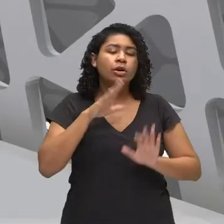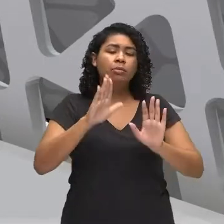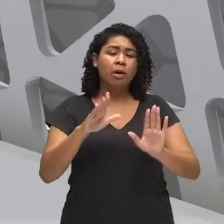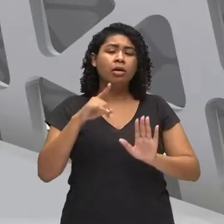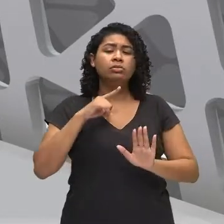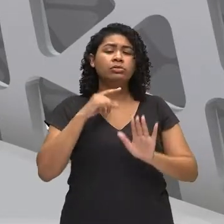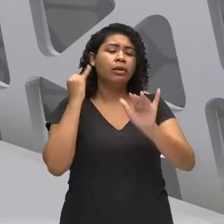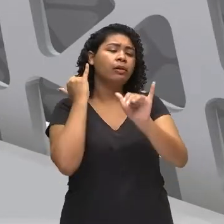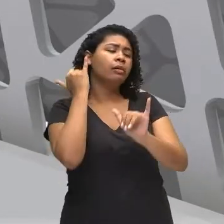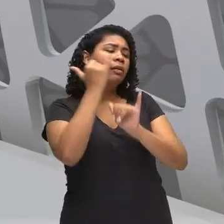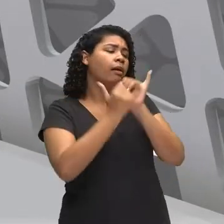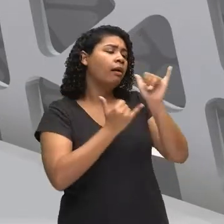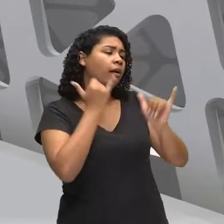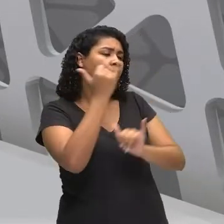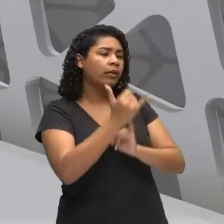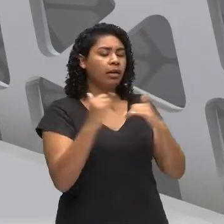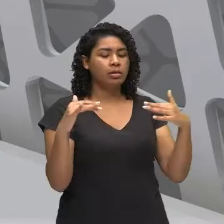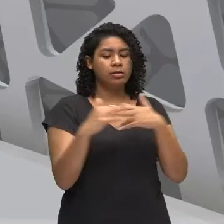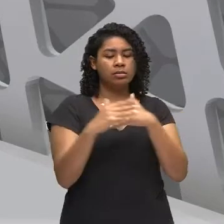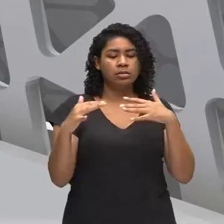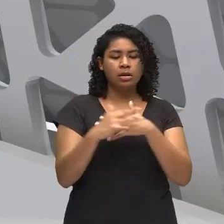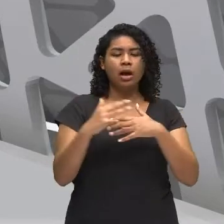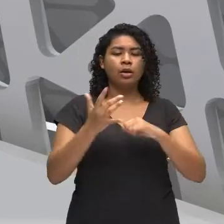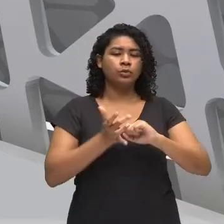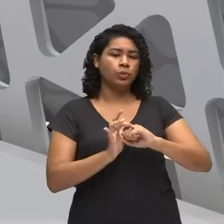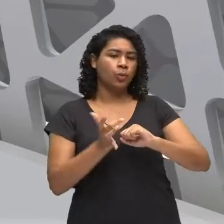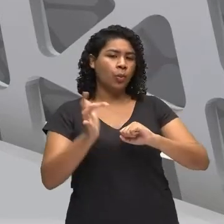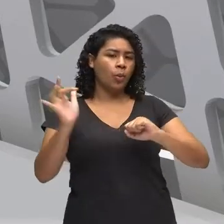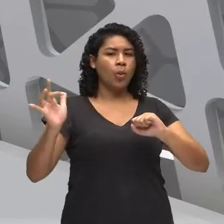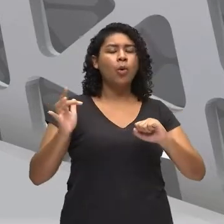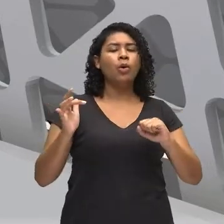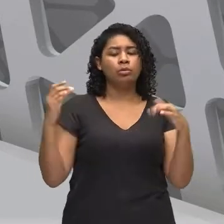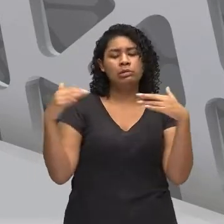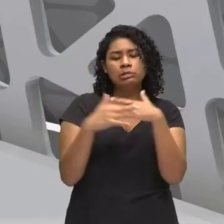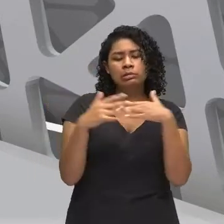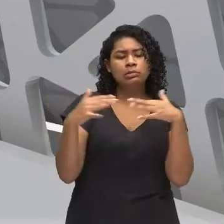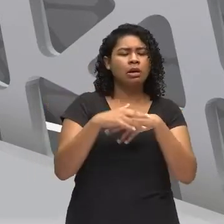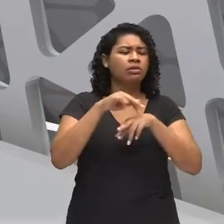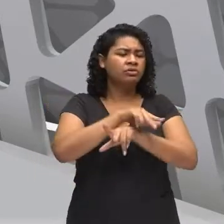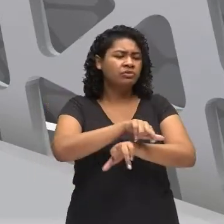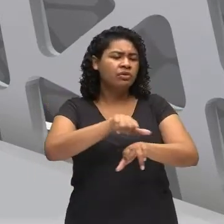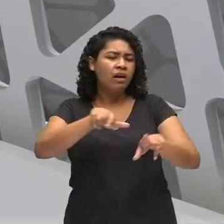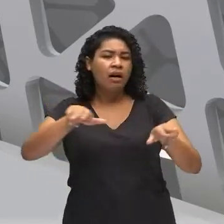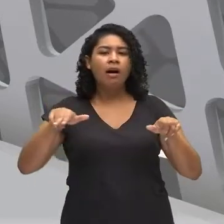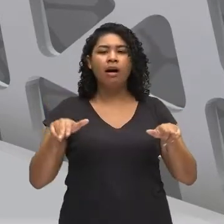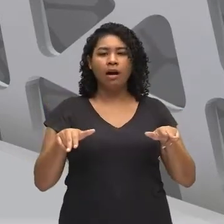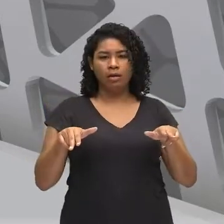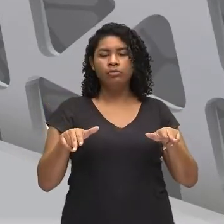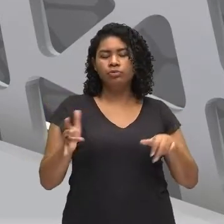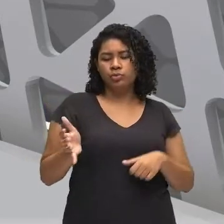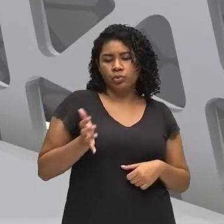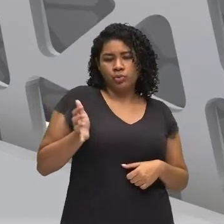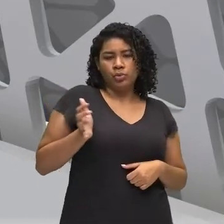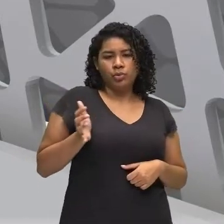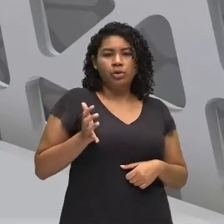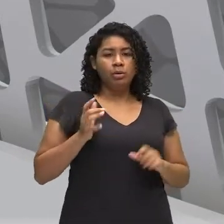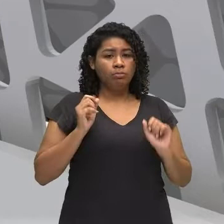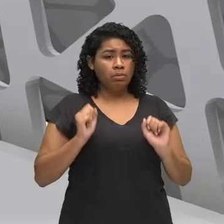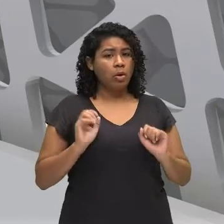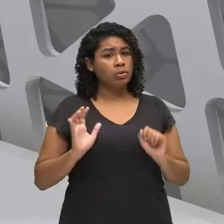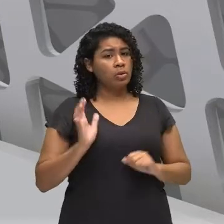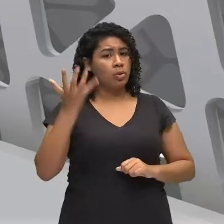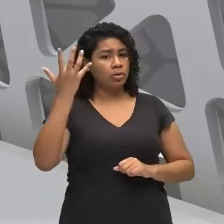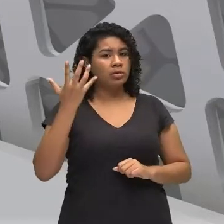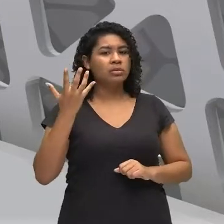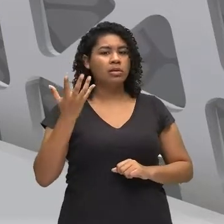da cidade do ouro, da cidade da canela, da cidade das esmeraldas, que poderiam haver dentro do interior das matas, a verdade é